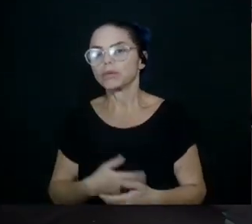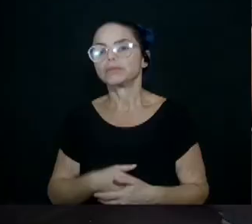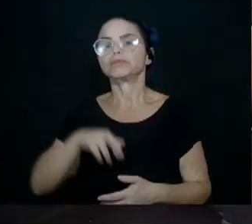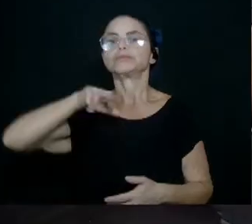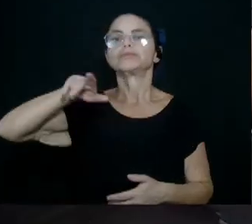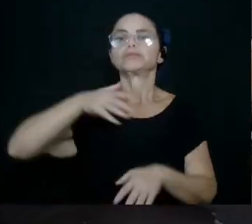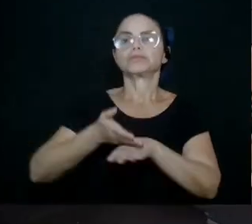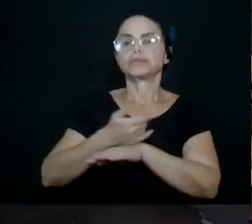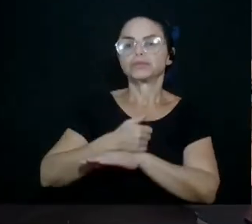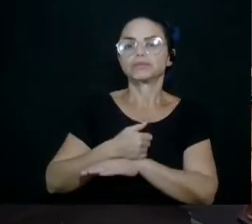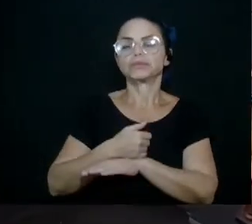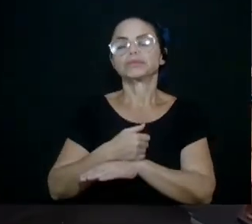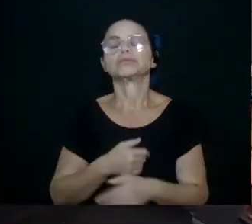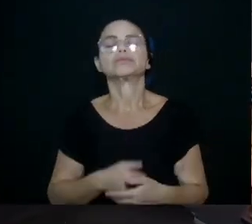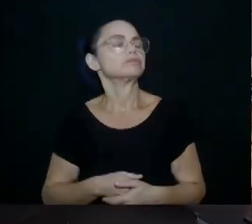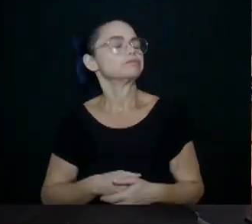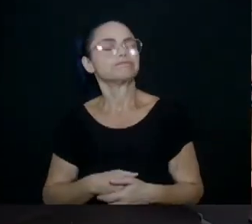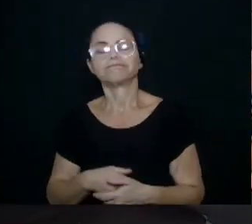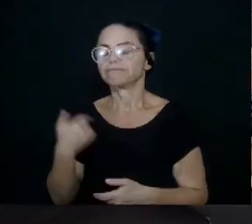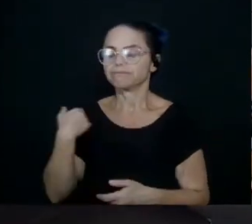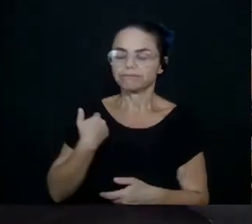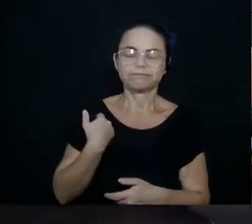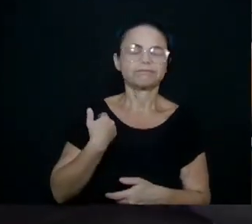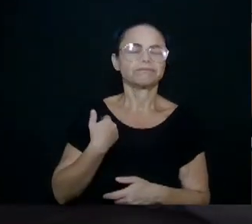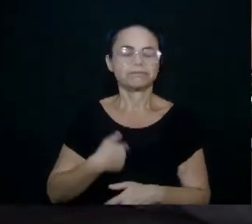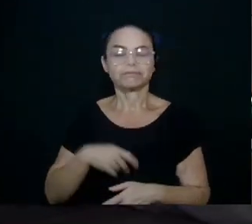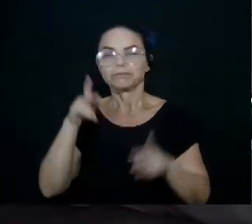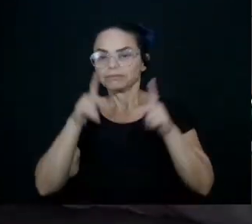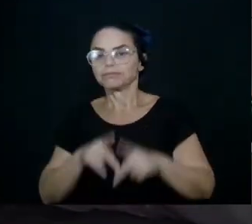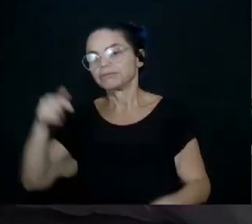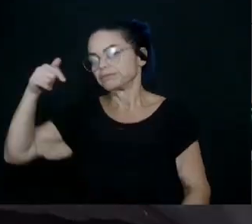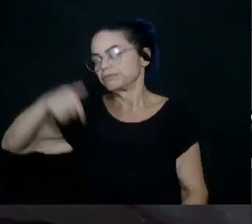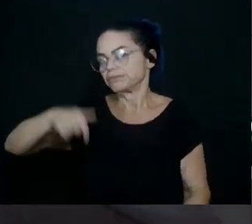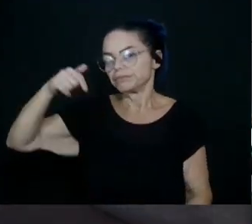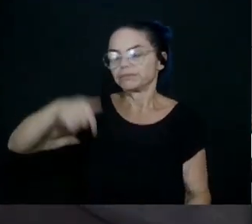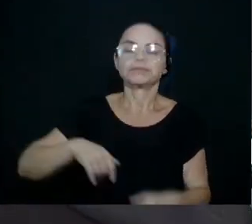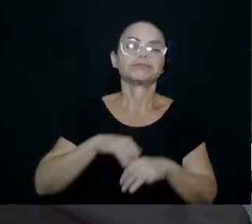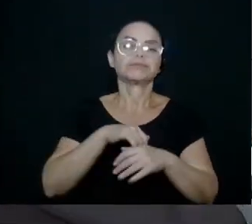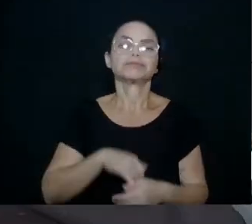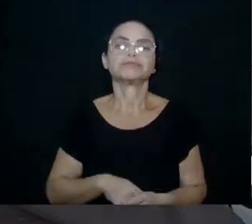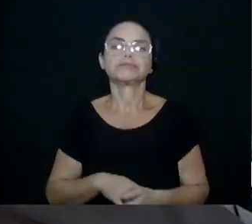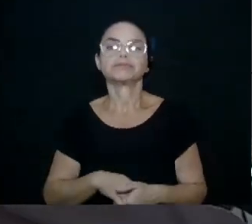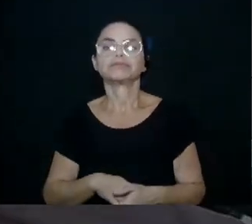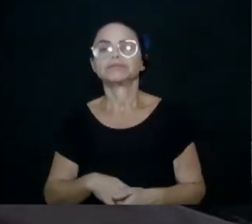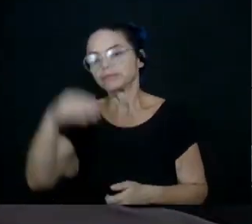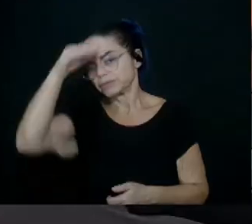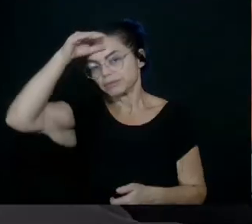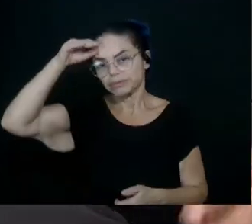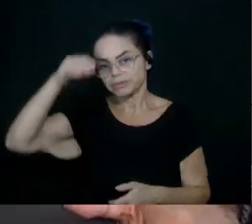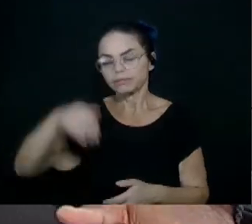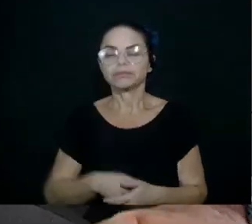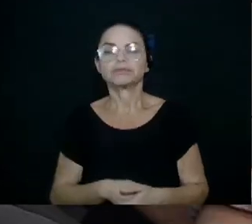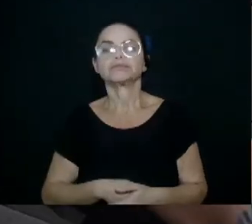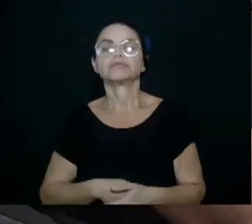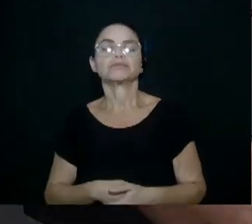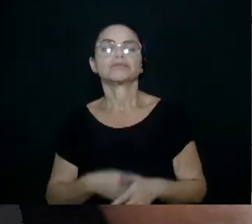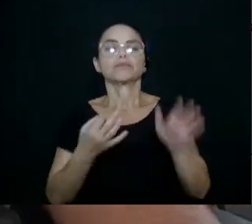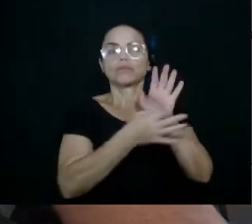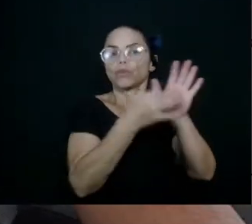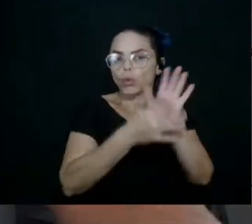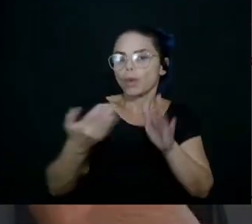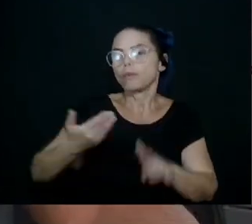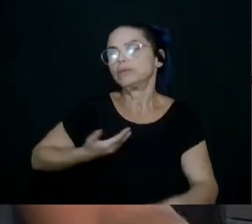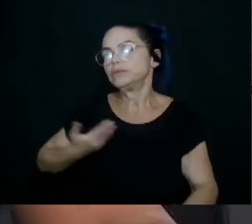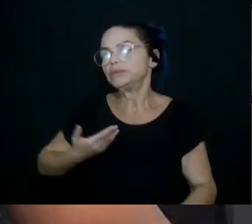se movimentava. Antes o público era só daqui? Só daqui, só do bairro, é aquele cliente boca a boca, um indica para o outro, um amigo, um